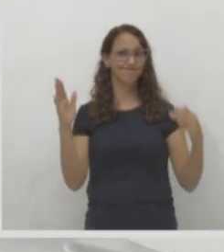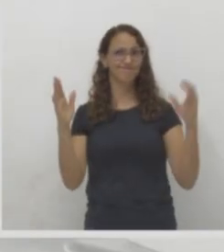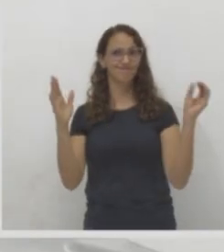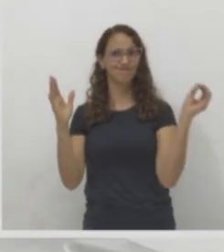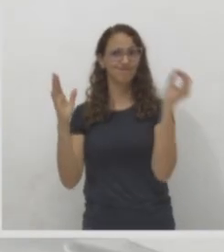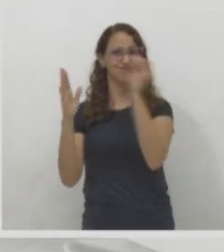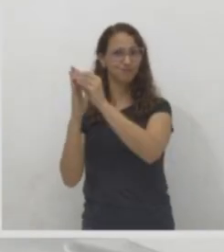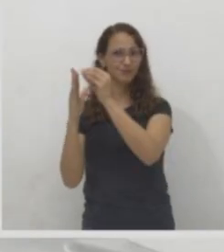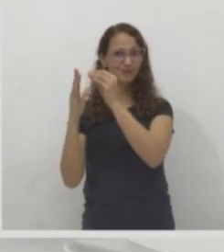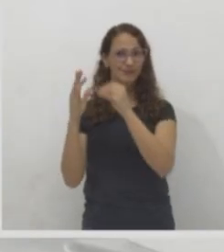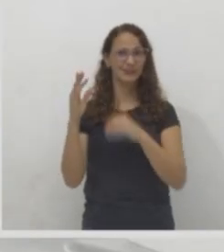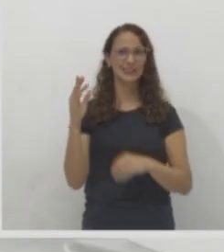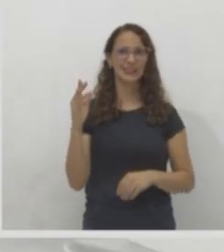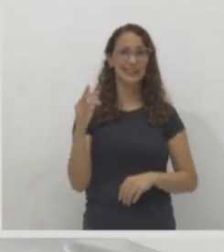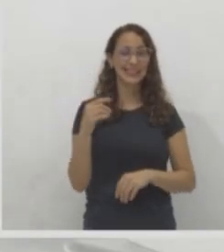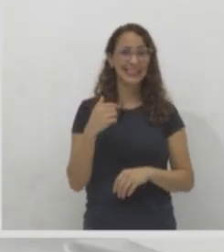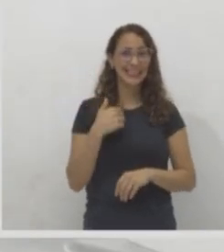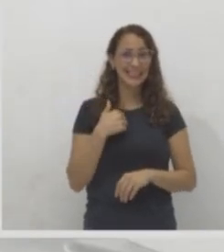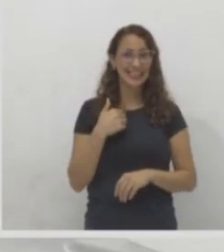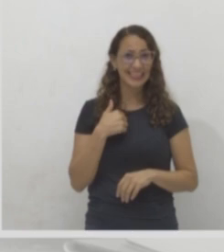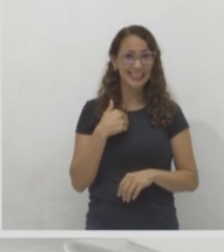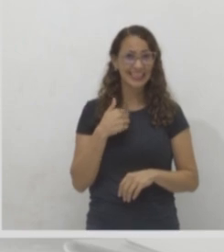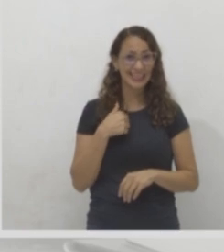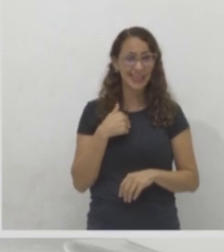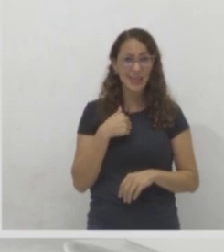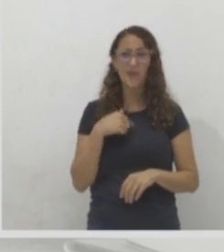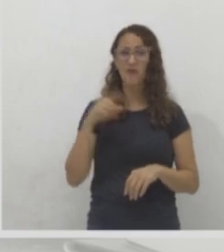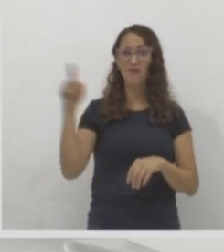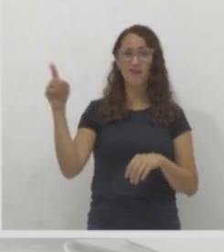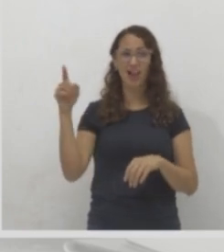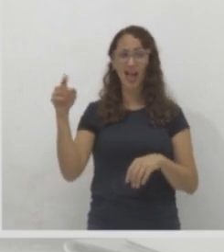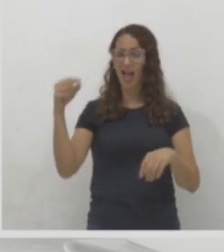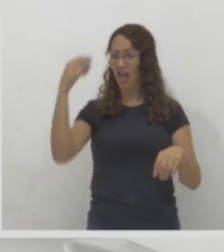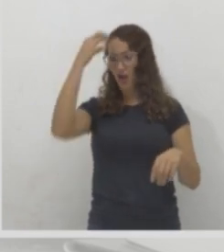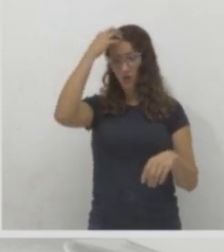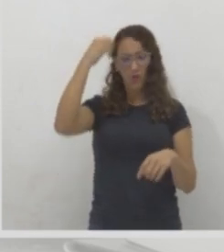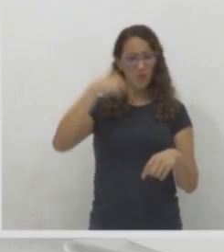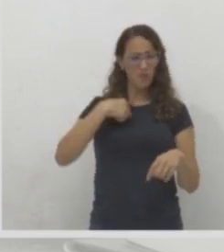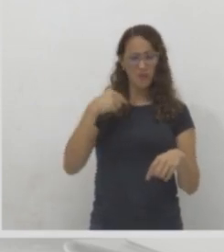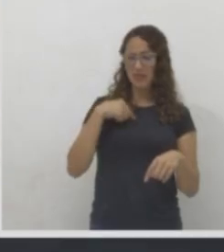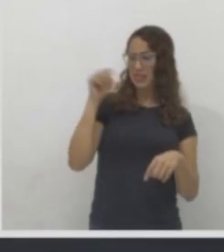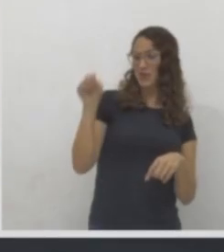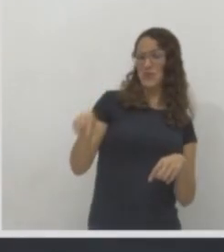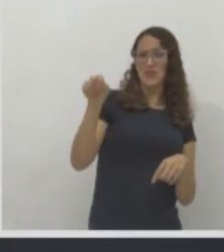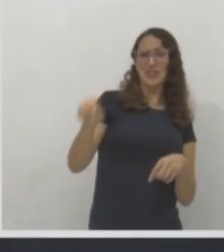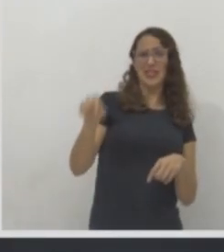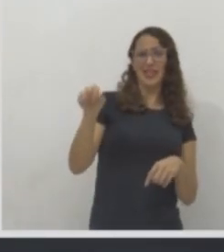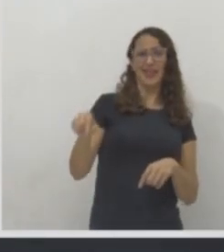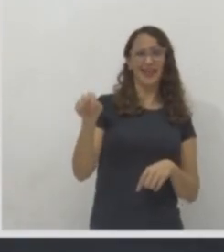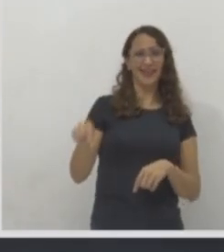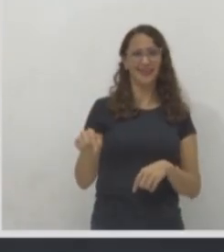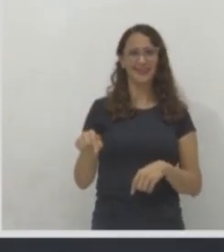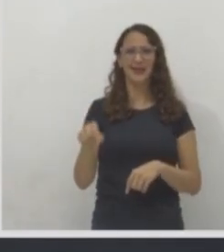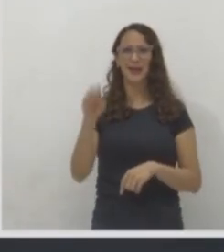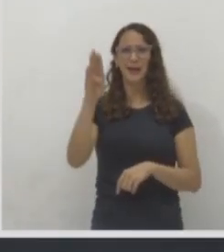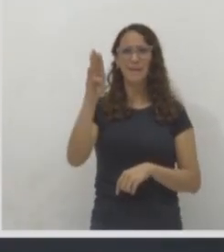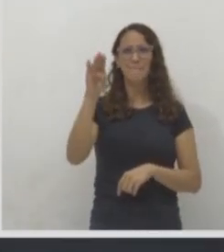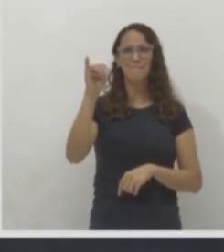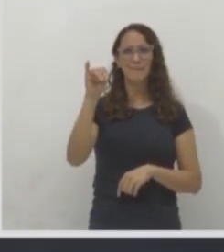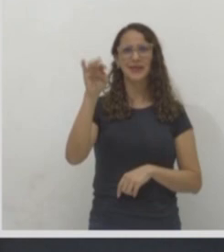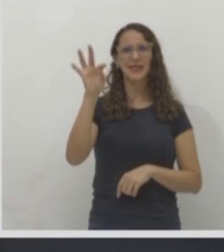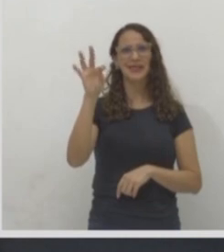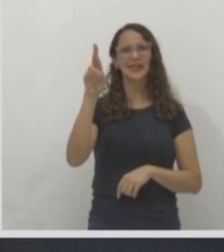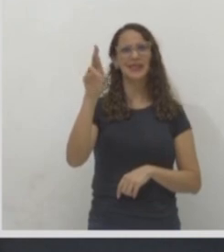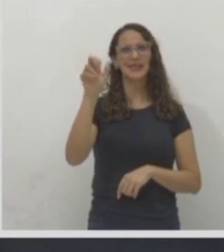Tentei jogar a culpa no bitransitivo. O que é isso? Bitransitivo são aqueles verbos que vão exigir